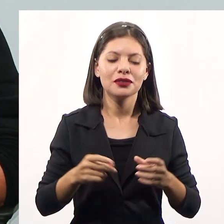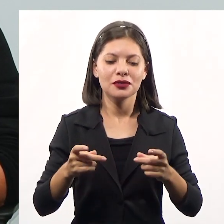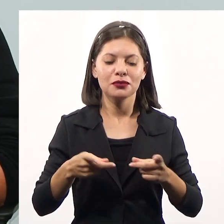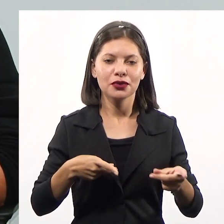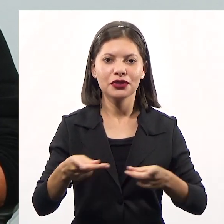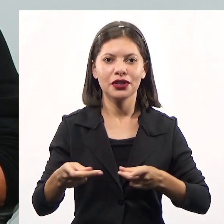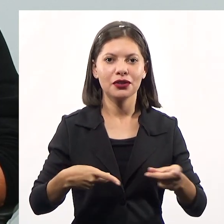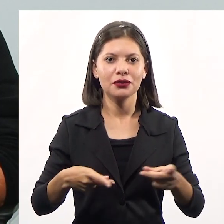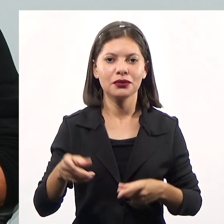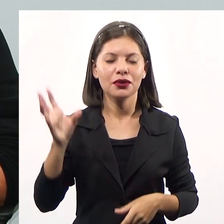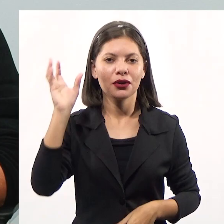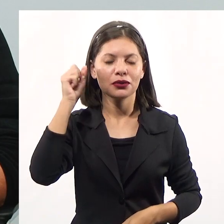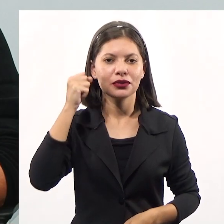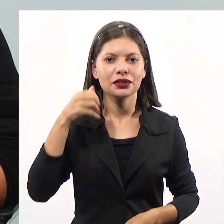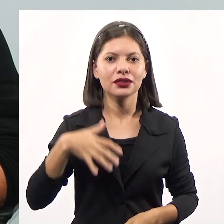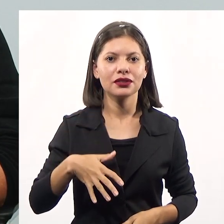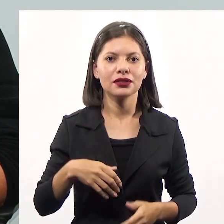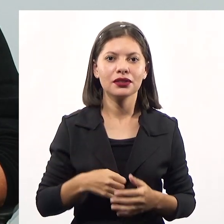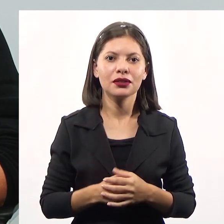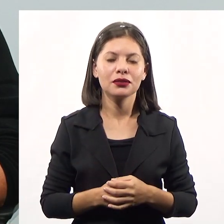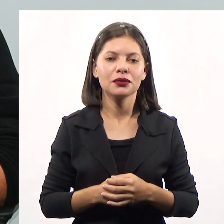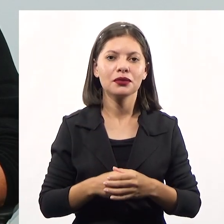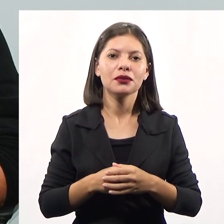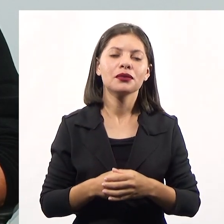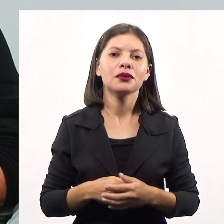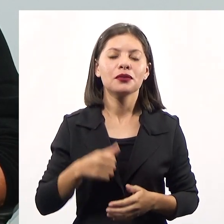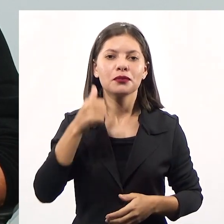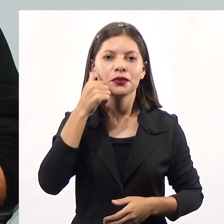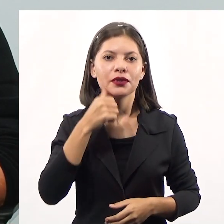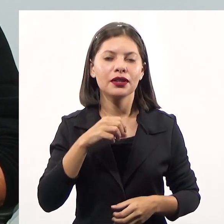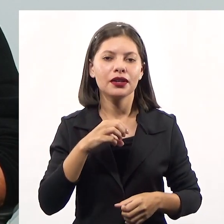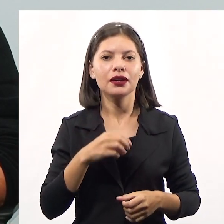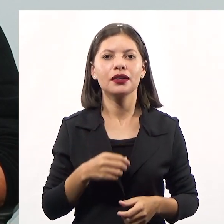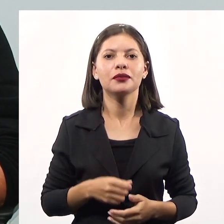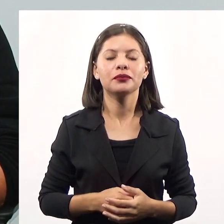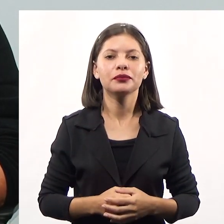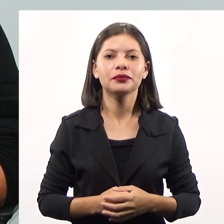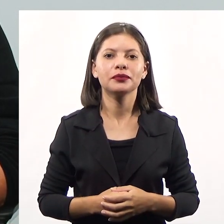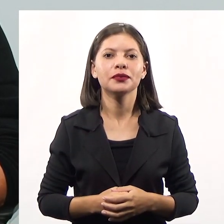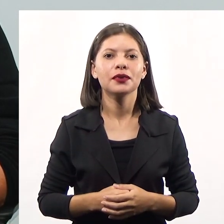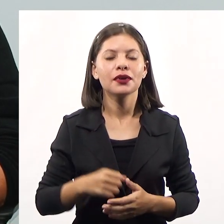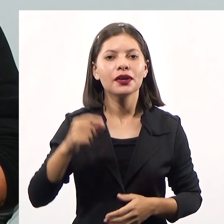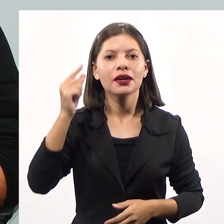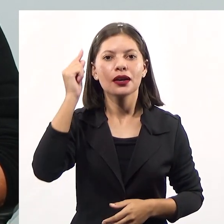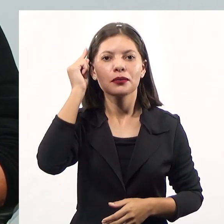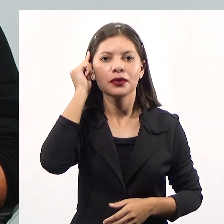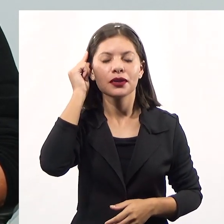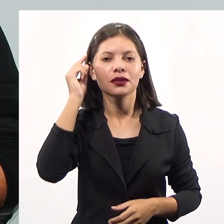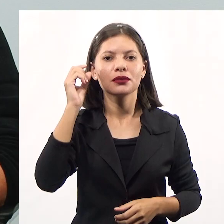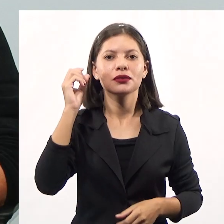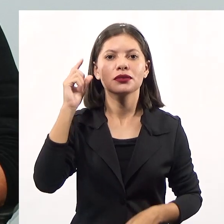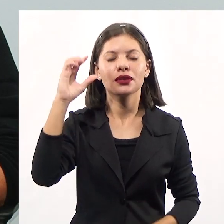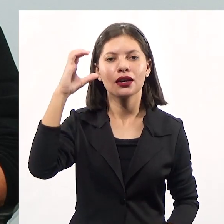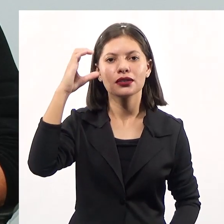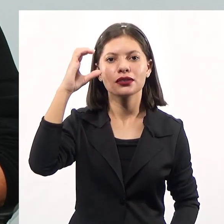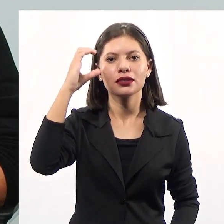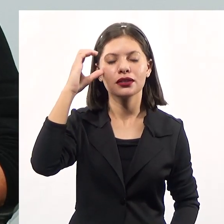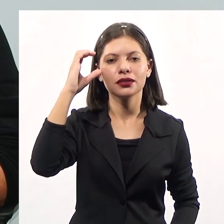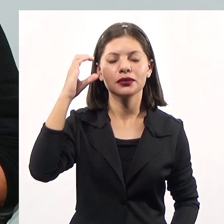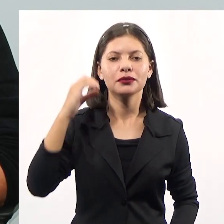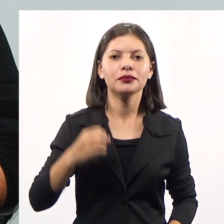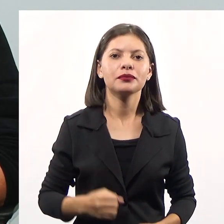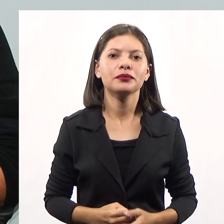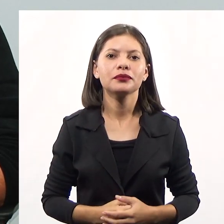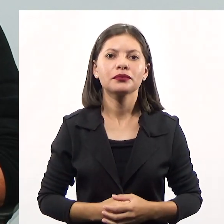fazer minha audiodescrição, eu sou uma mulher parda, tenho cabelos castanhos na altura